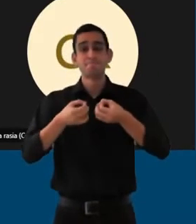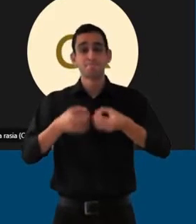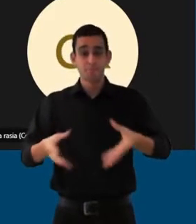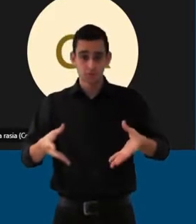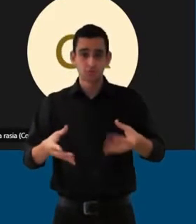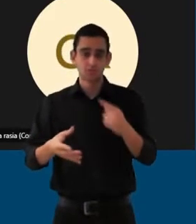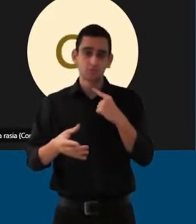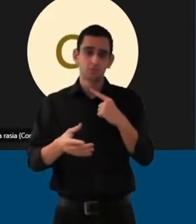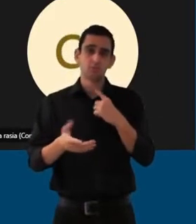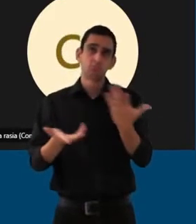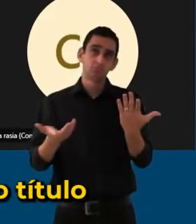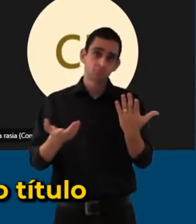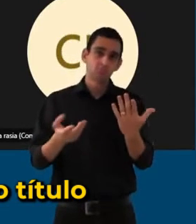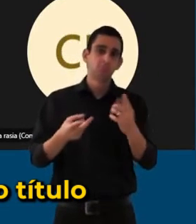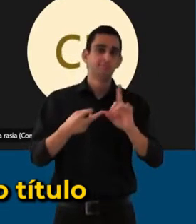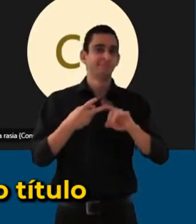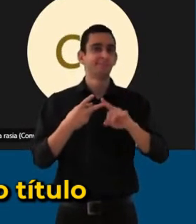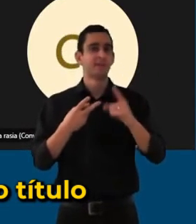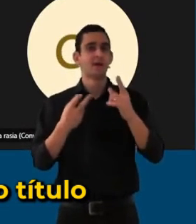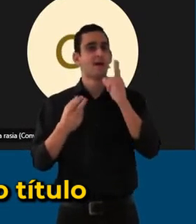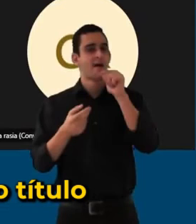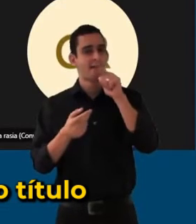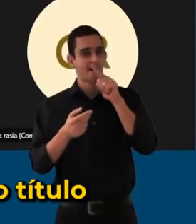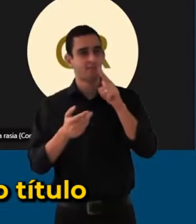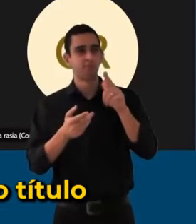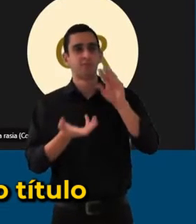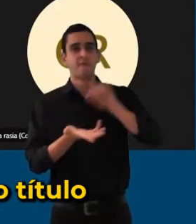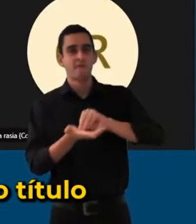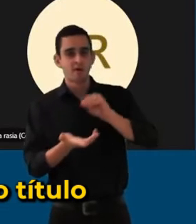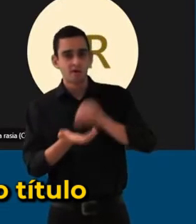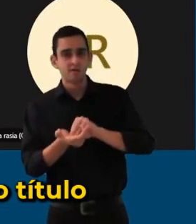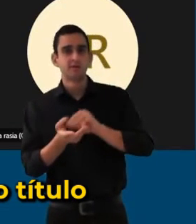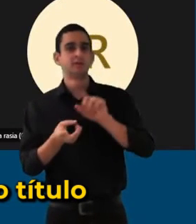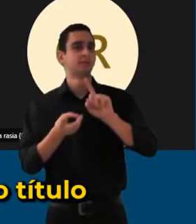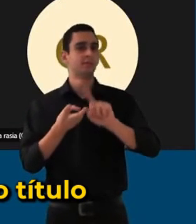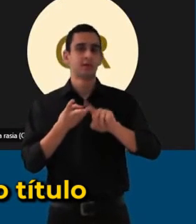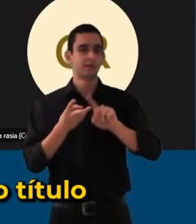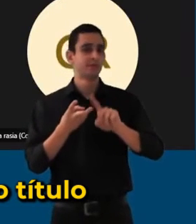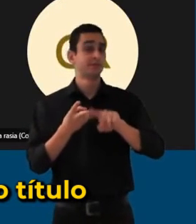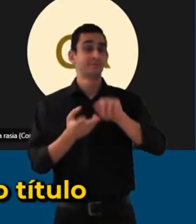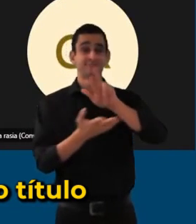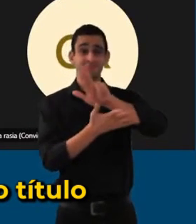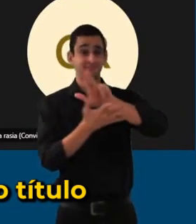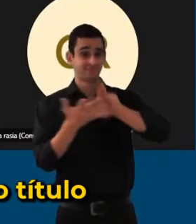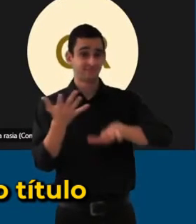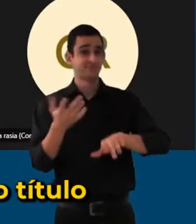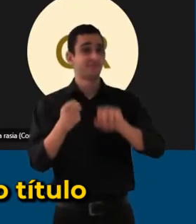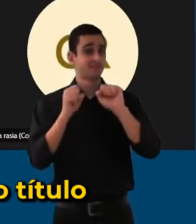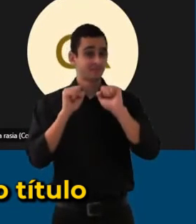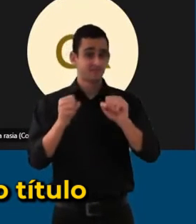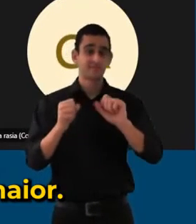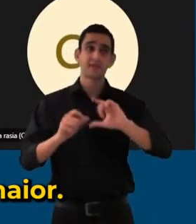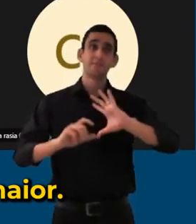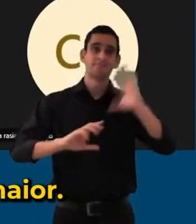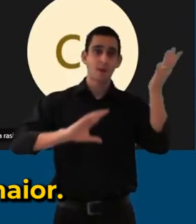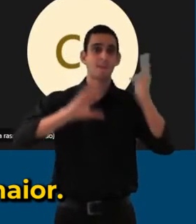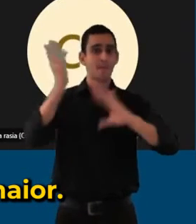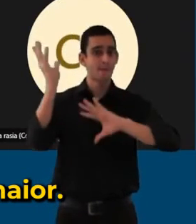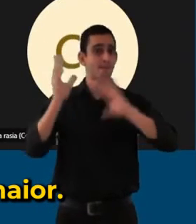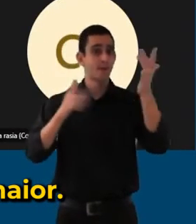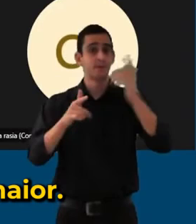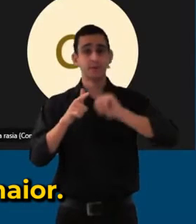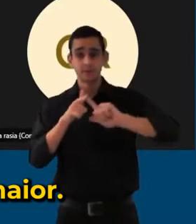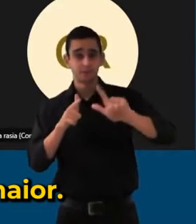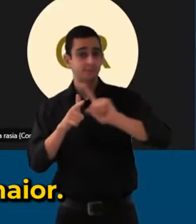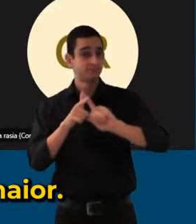inclusive em corpos hídricos, né? Pode acabar eventualmente ocasionando, a título, né,